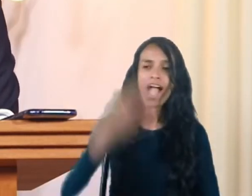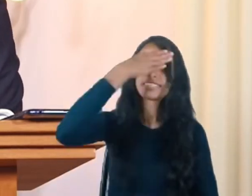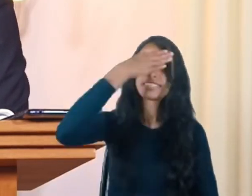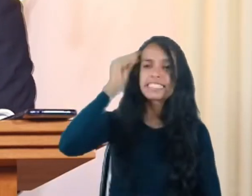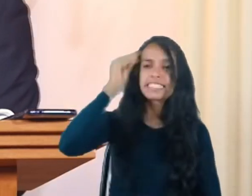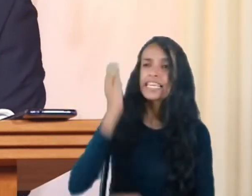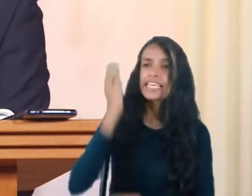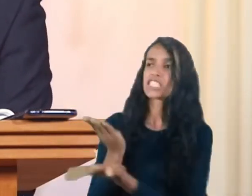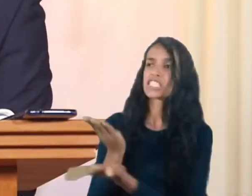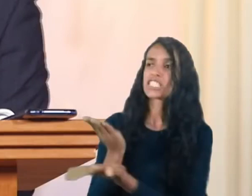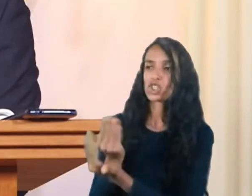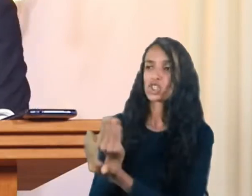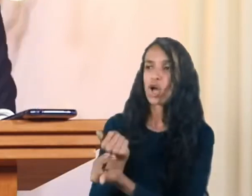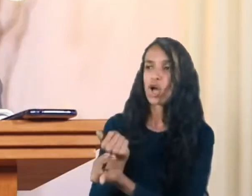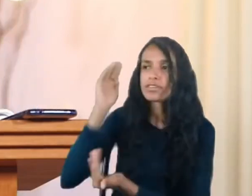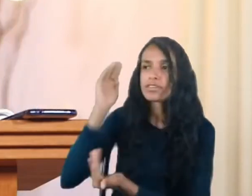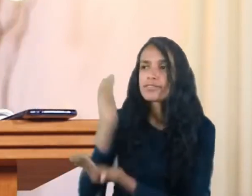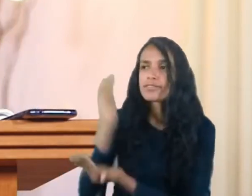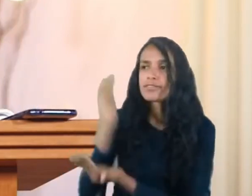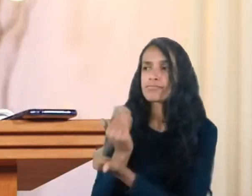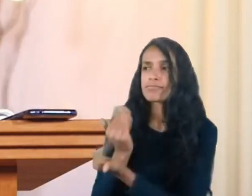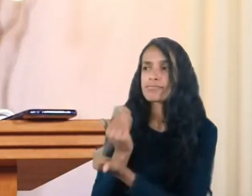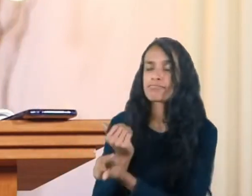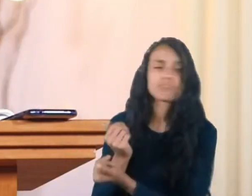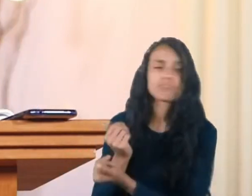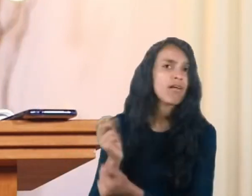adolescentes. Não podemos abrir mão